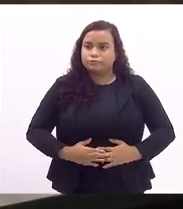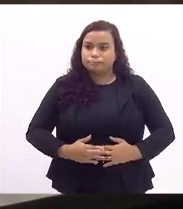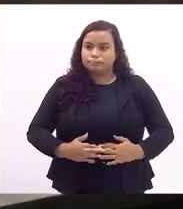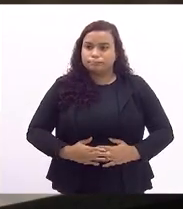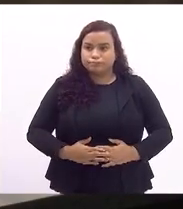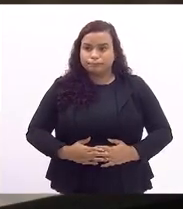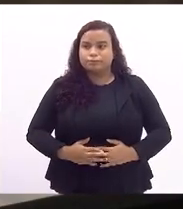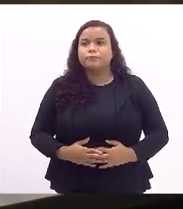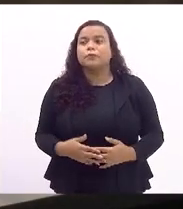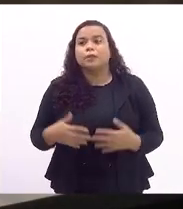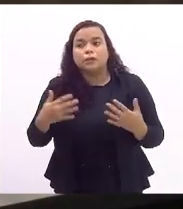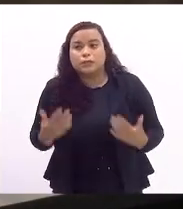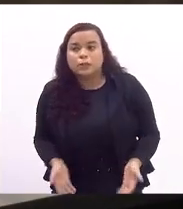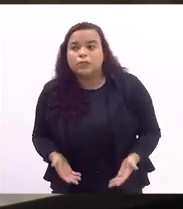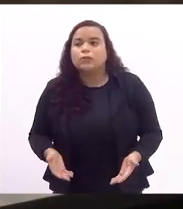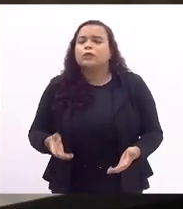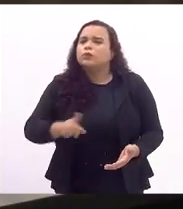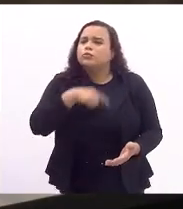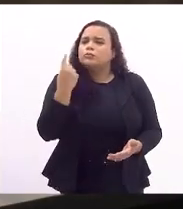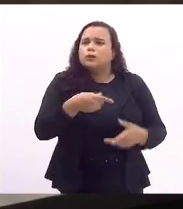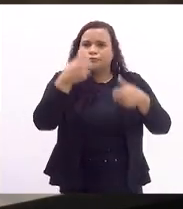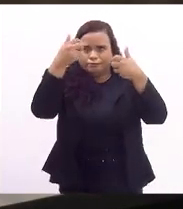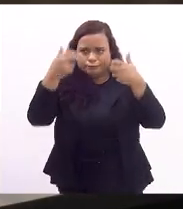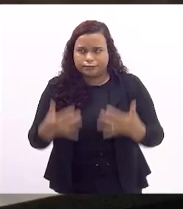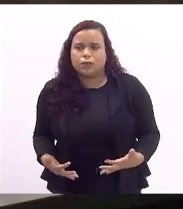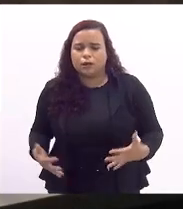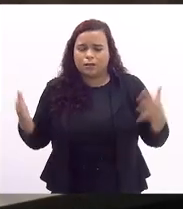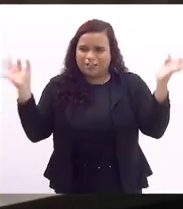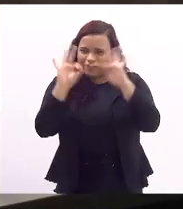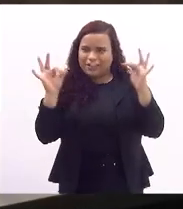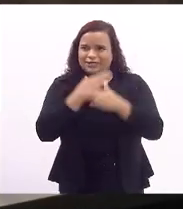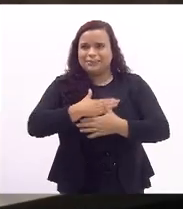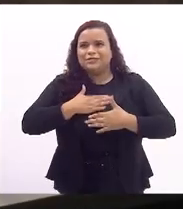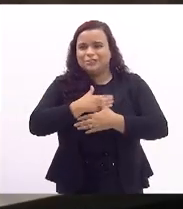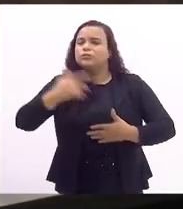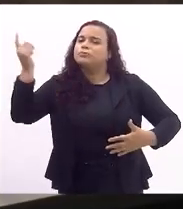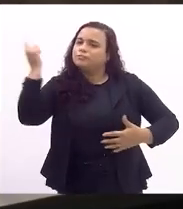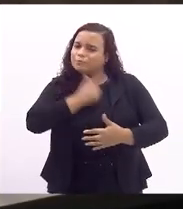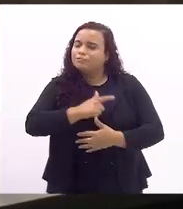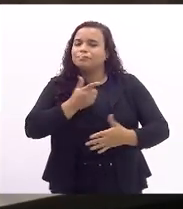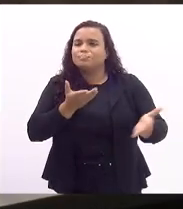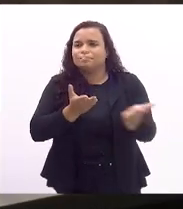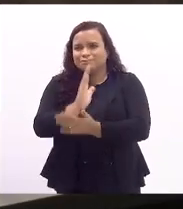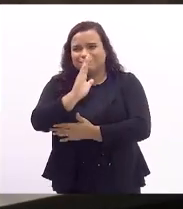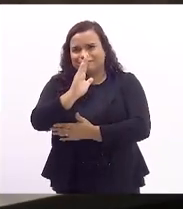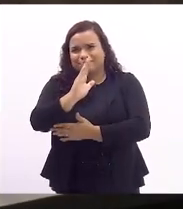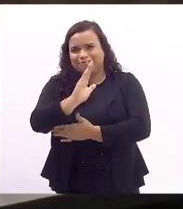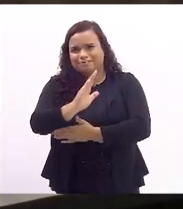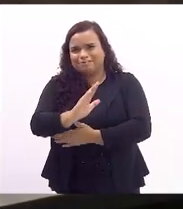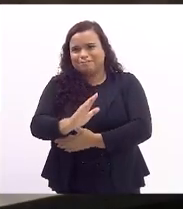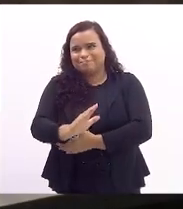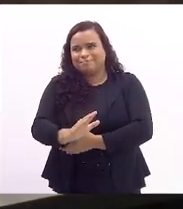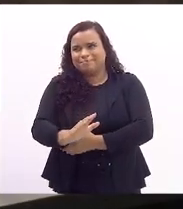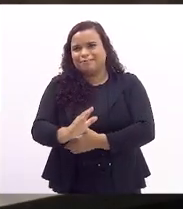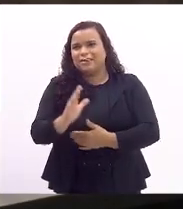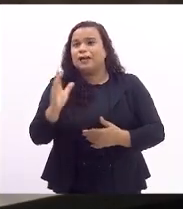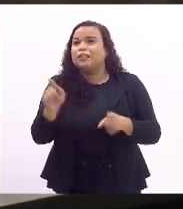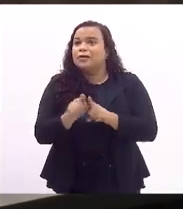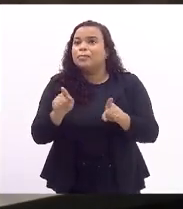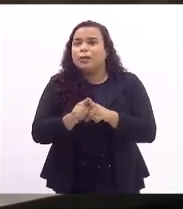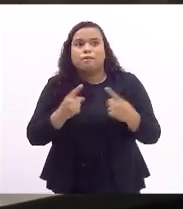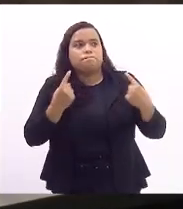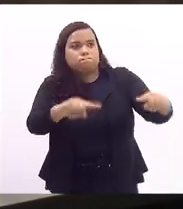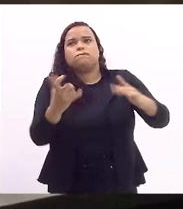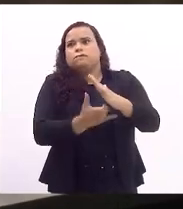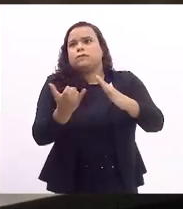citando aqui os meus colegas eu quero dizer que com alegria conseguimos fazer essa provação sem afrontar